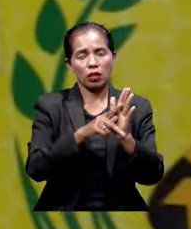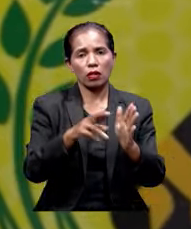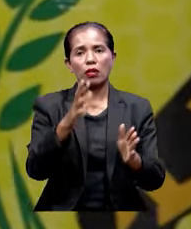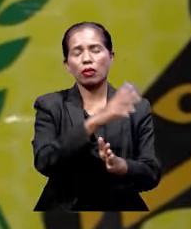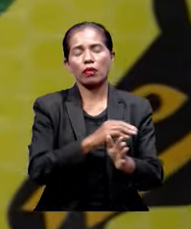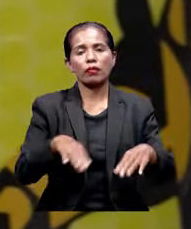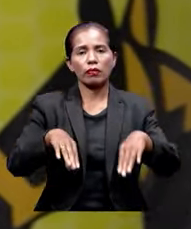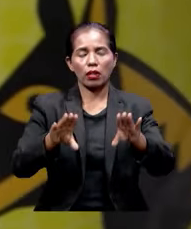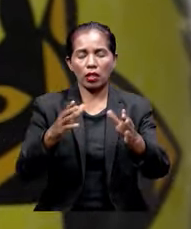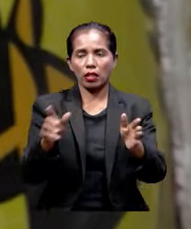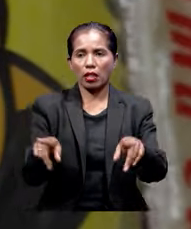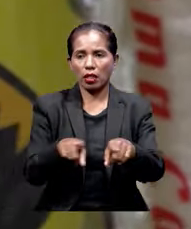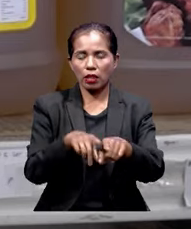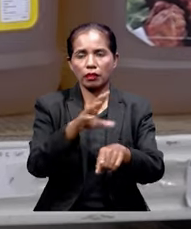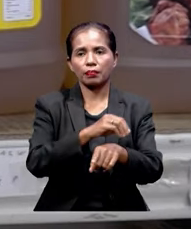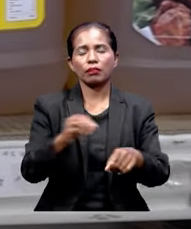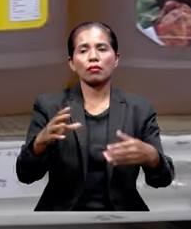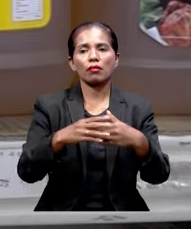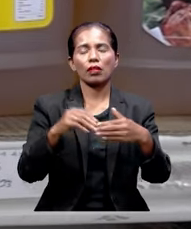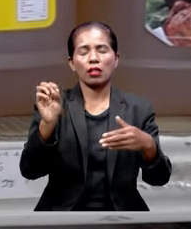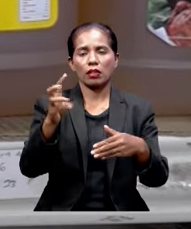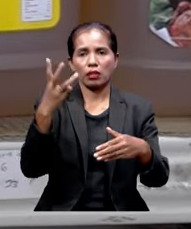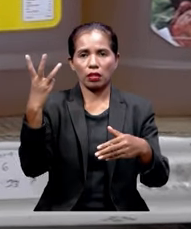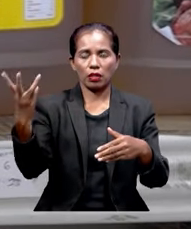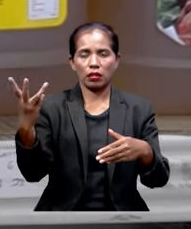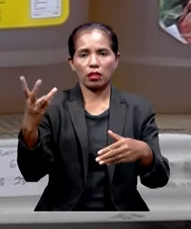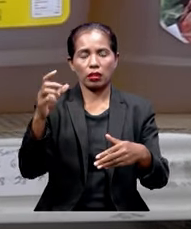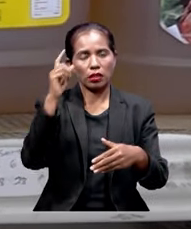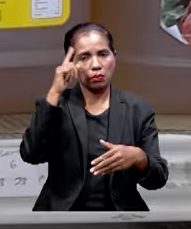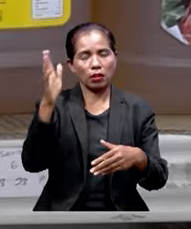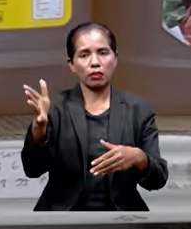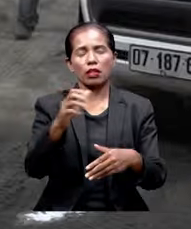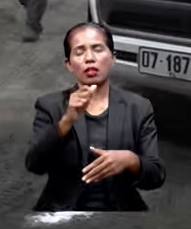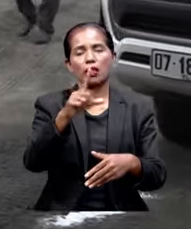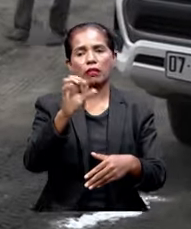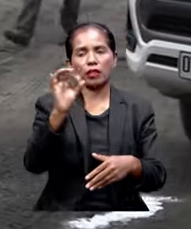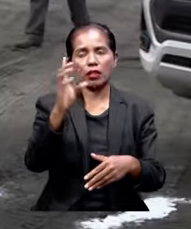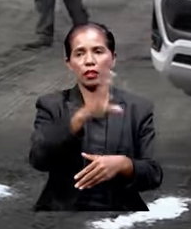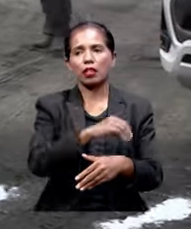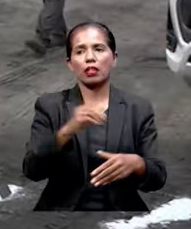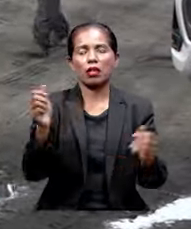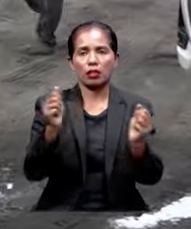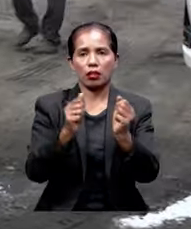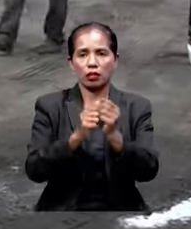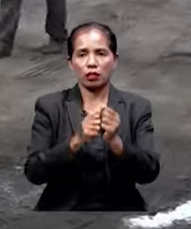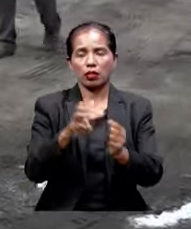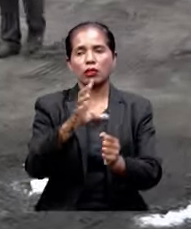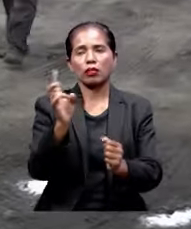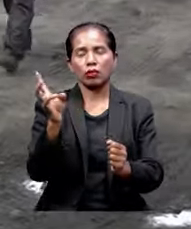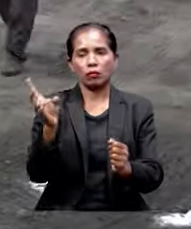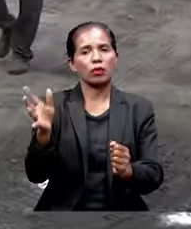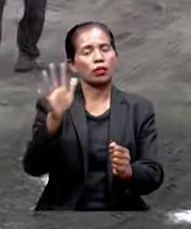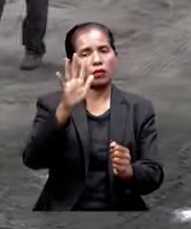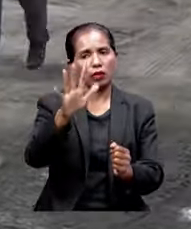é por isso só criativo furac dólar sanulo recém nem centavo lima nulo, alfadile dólar sanulo recém hito centavo hito nulo recém lima,